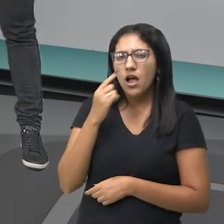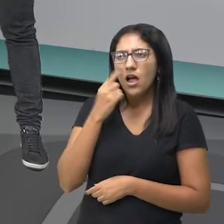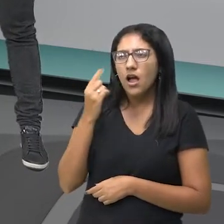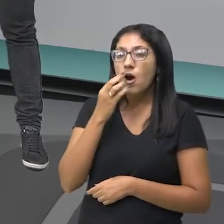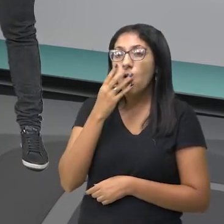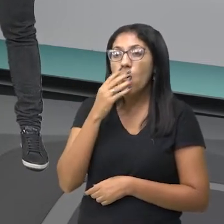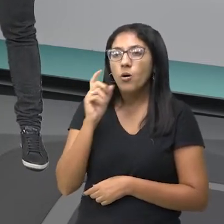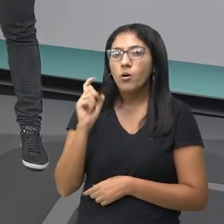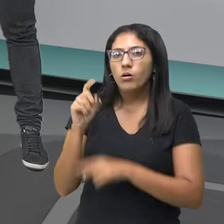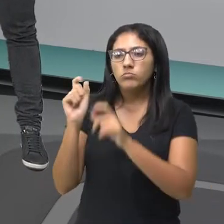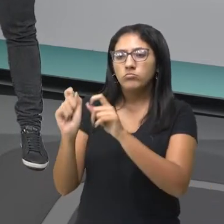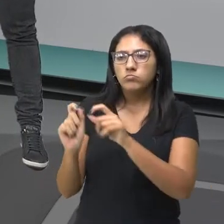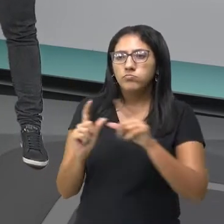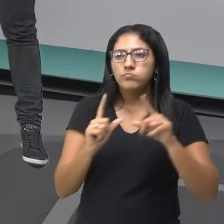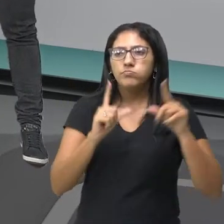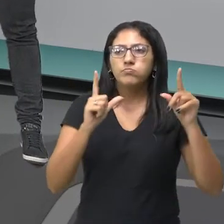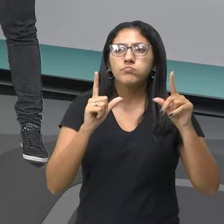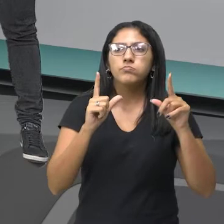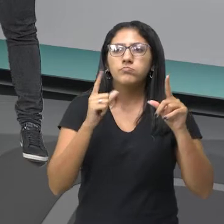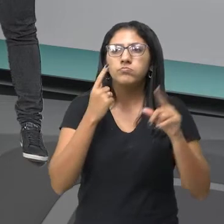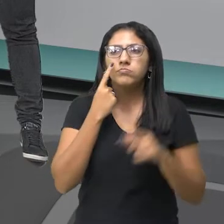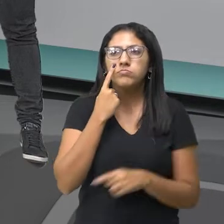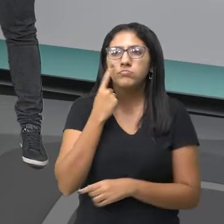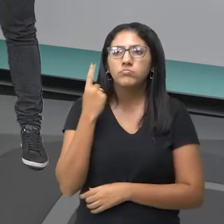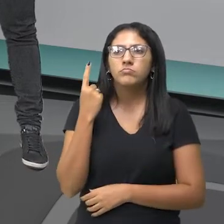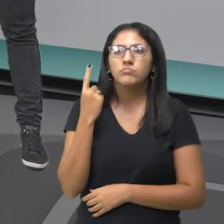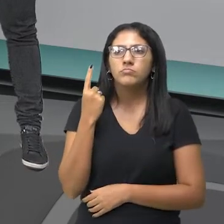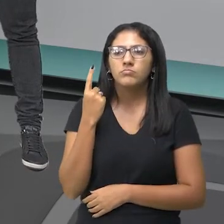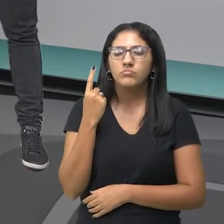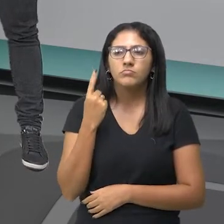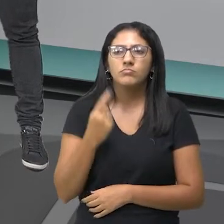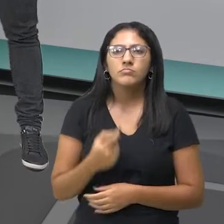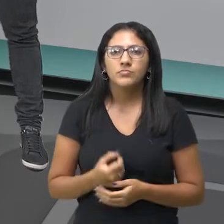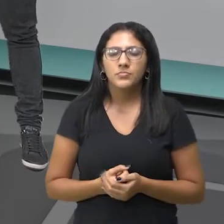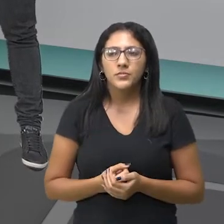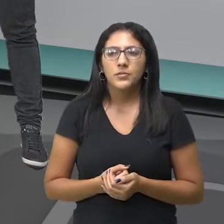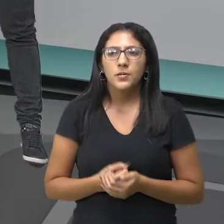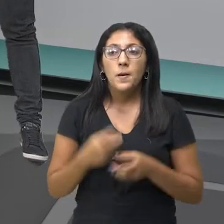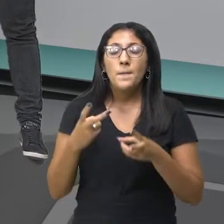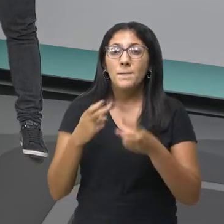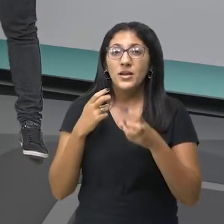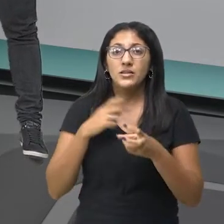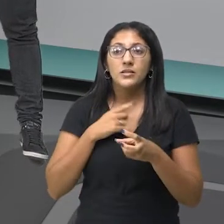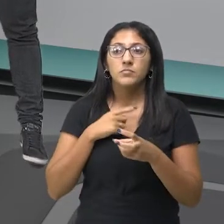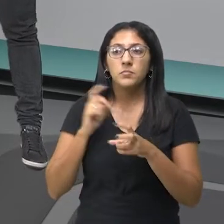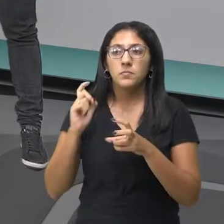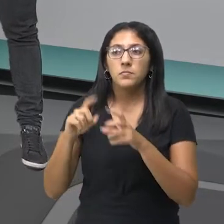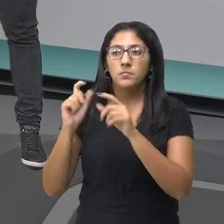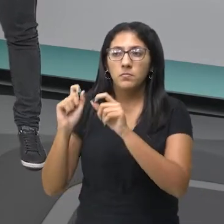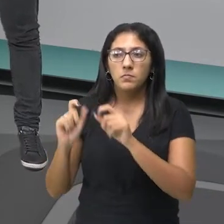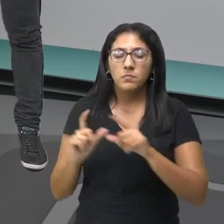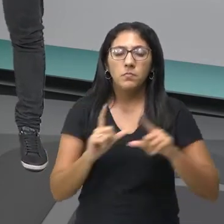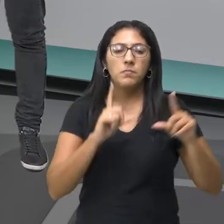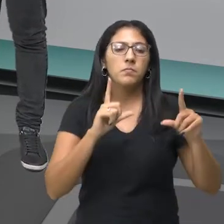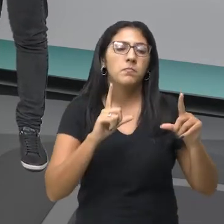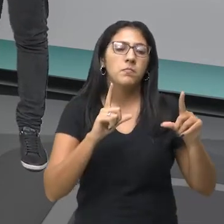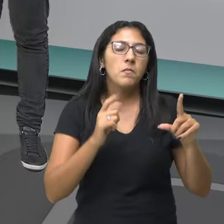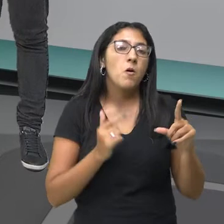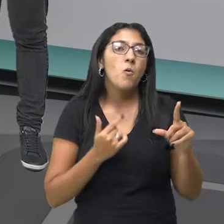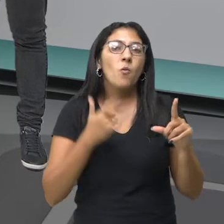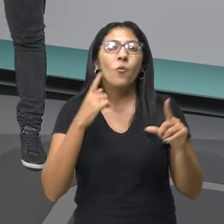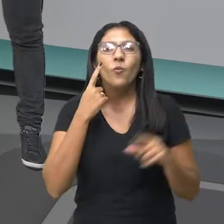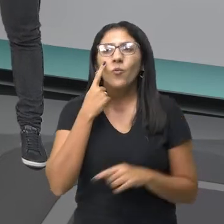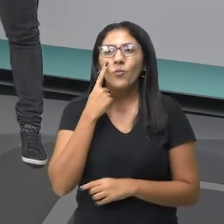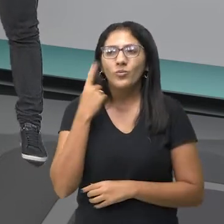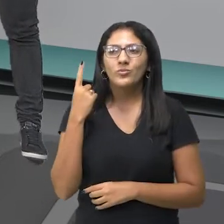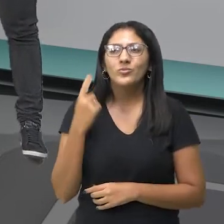para outro texto. Então, quando eu clico, observe o que acontece. Percebe que eu saio da página que eu estava e observe que